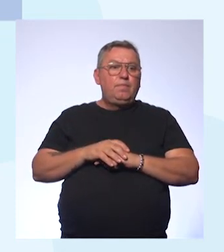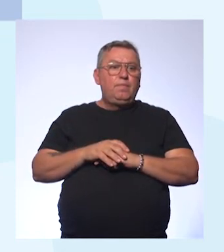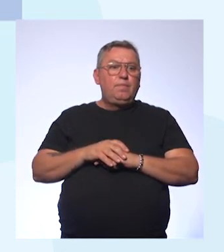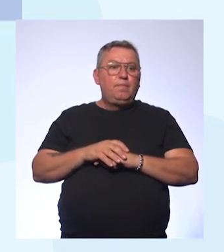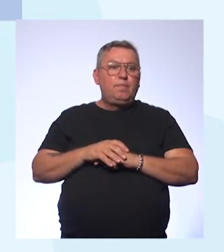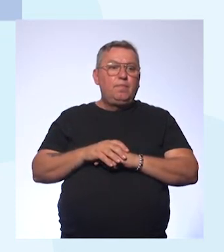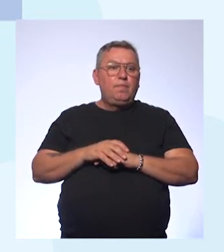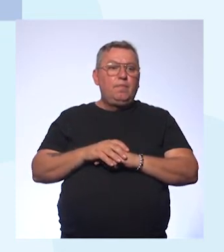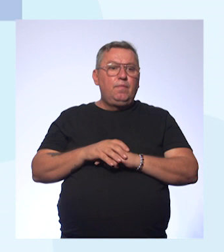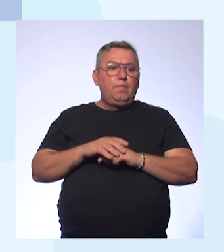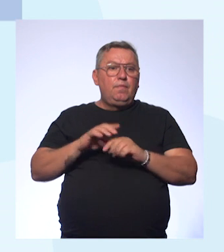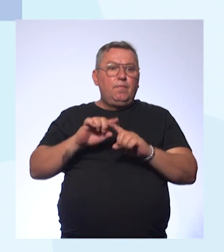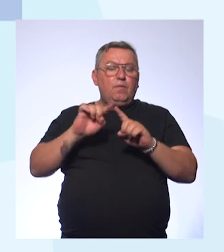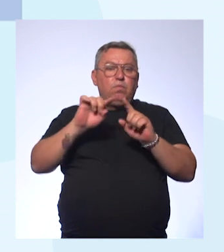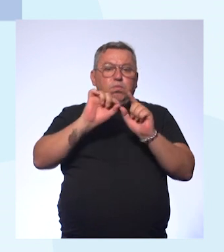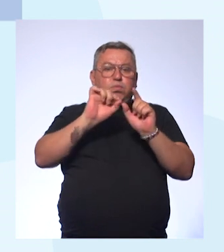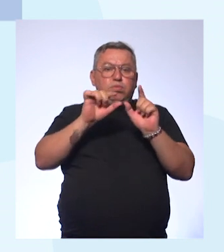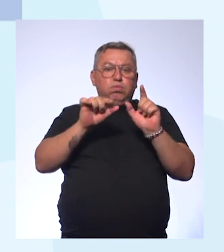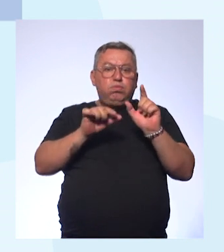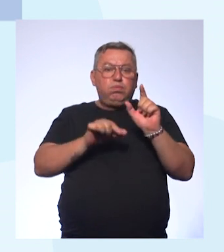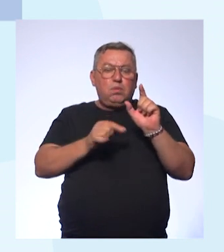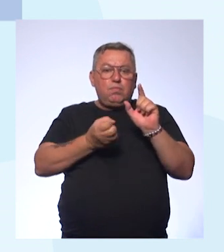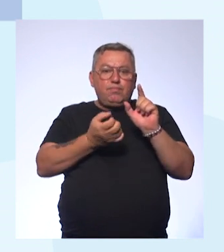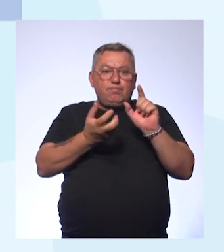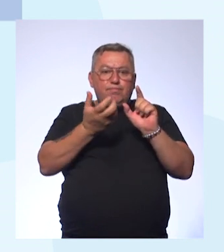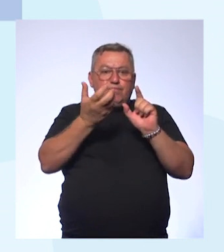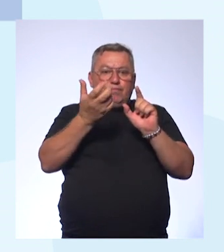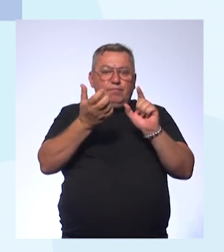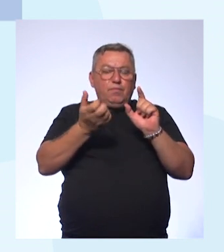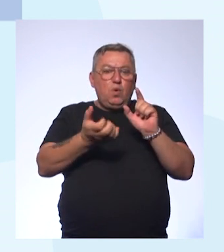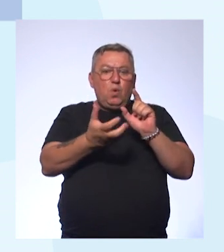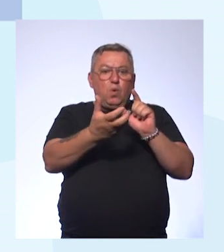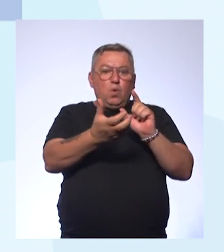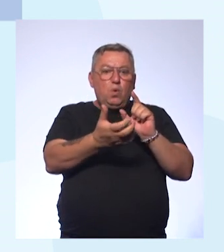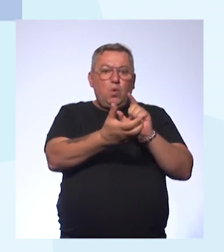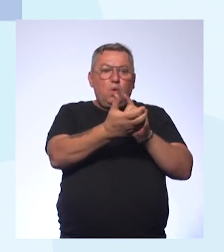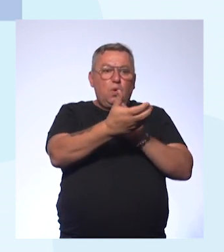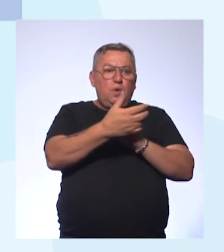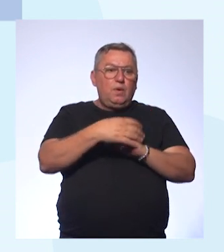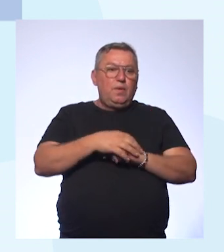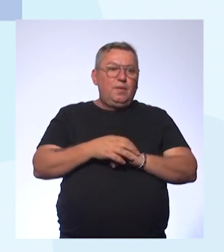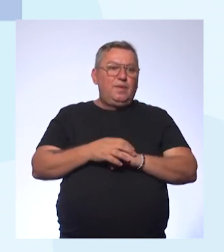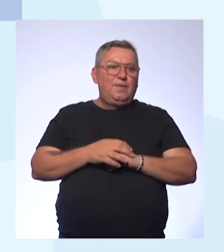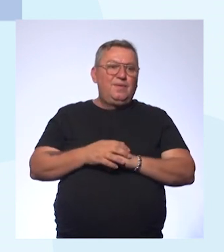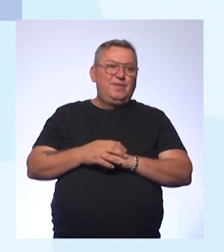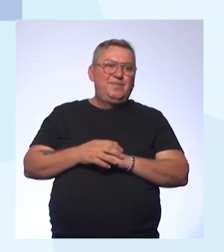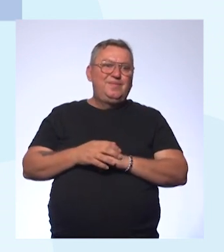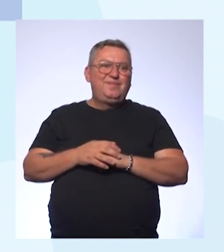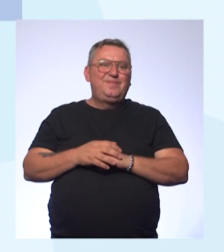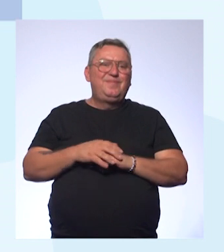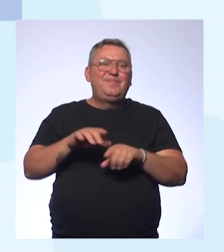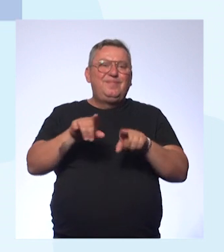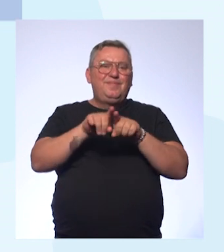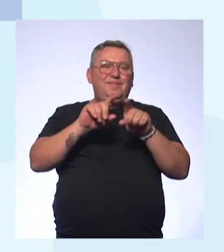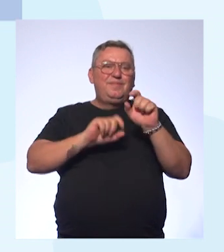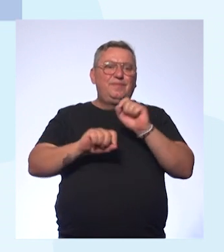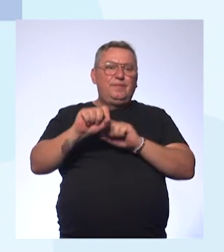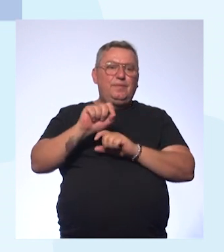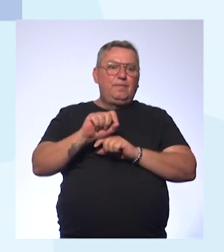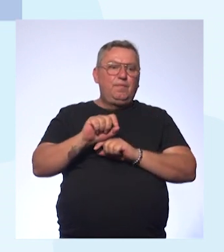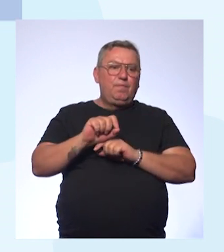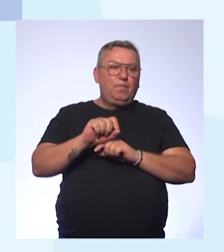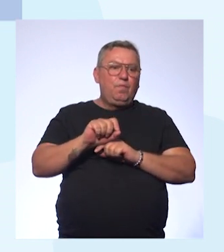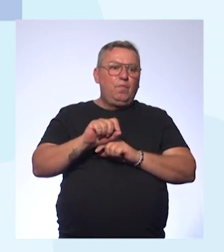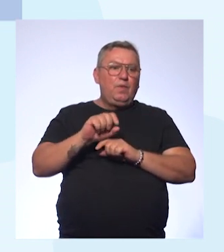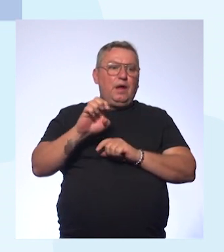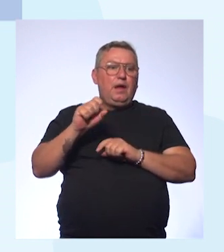indivíduo solta um brotinho que vai crescer e formar outro. Ficou lindo ali. E a gente tem também a estrobilação,